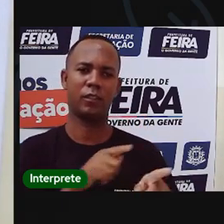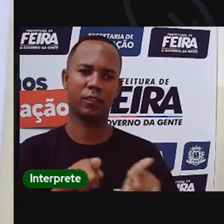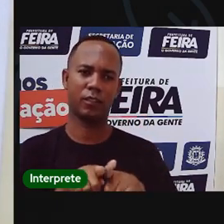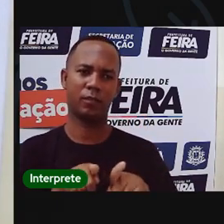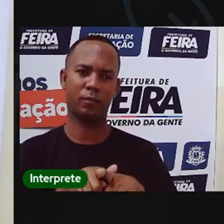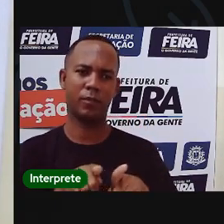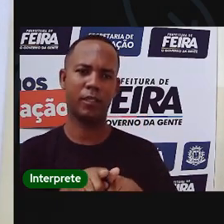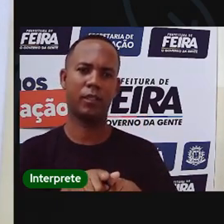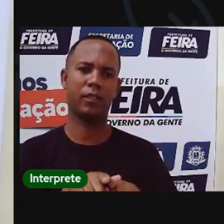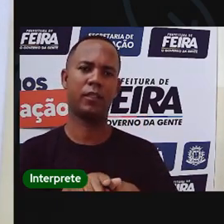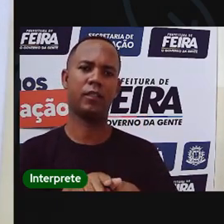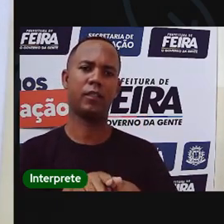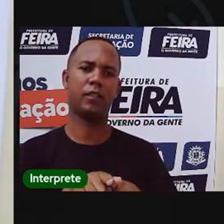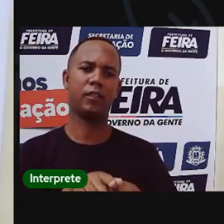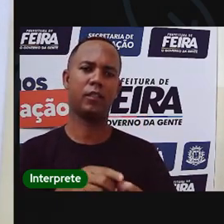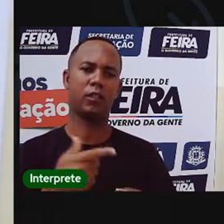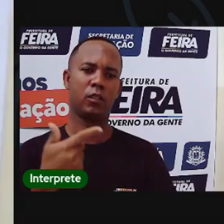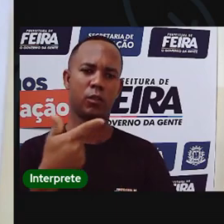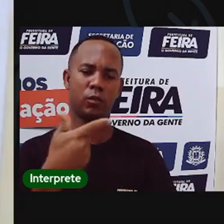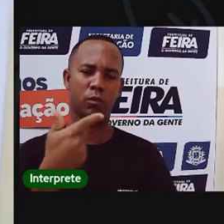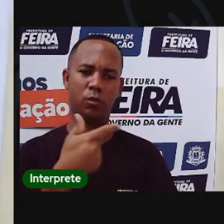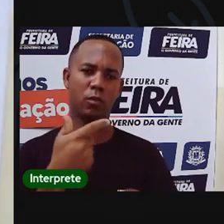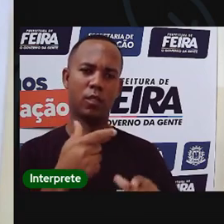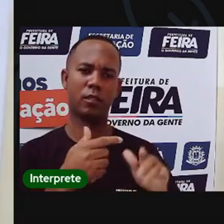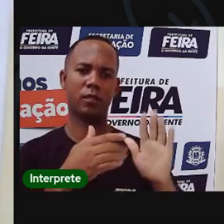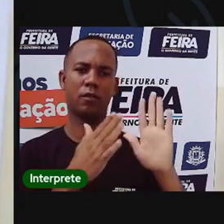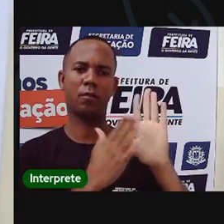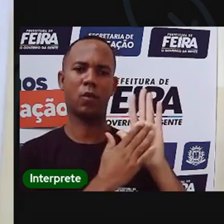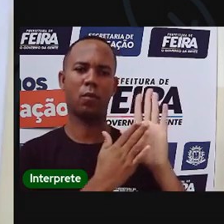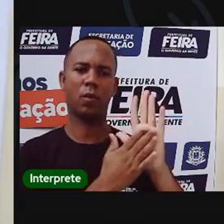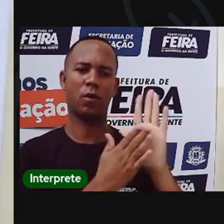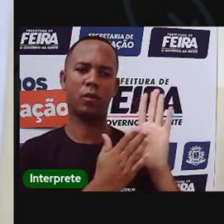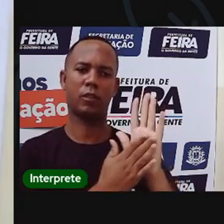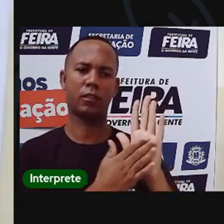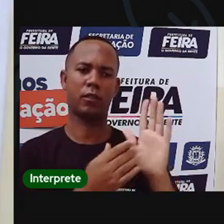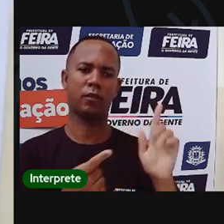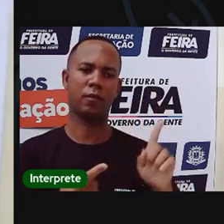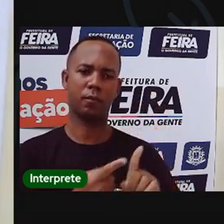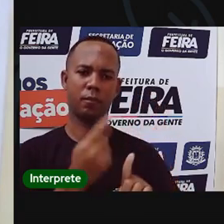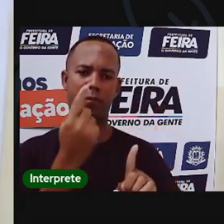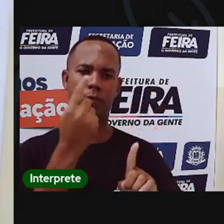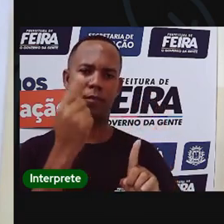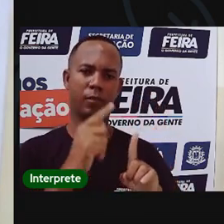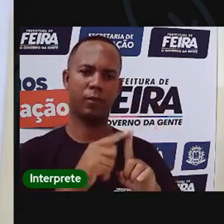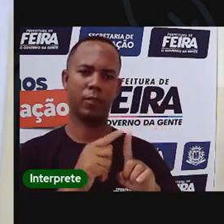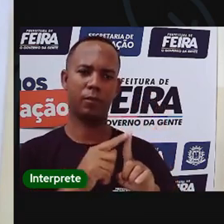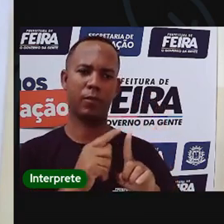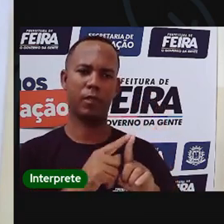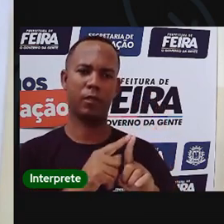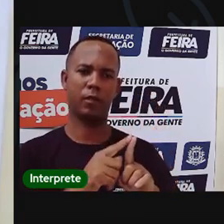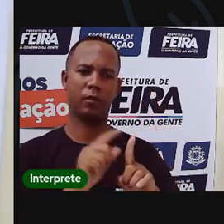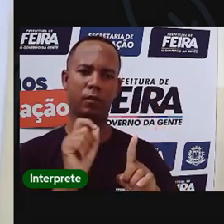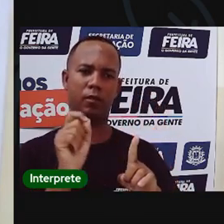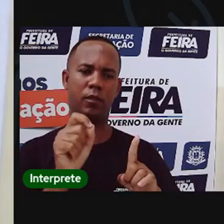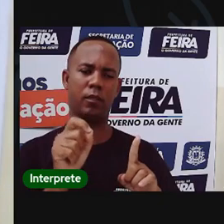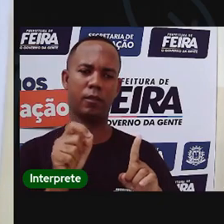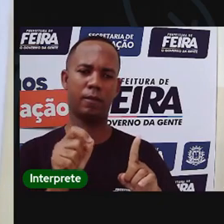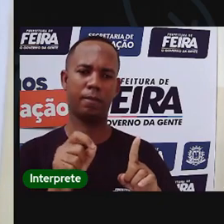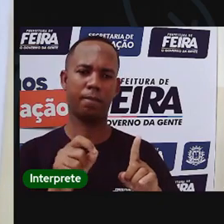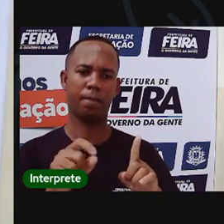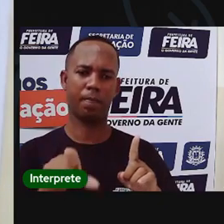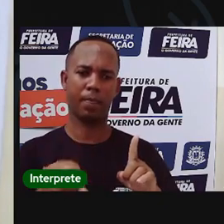lá duas propostas de English Time. A primeira, eu vou colar aqui, tá, gente? Vou pegar uma pesquinha